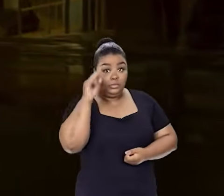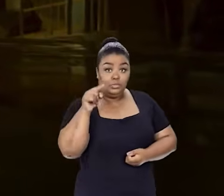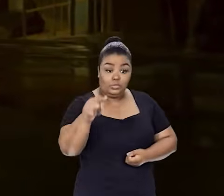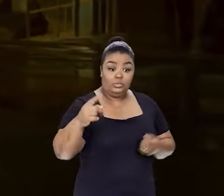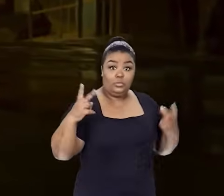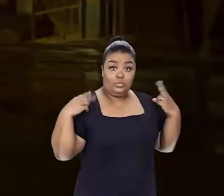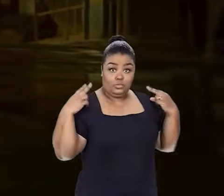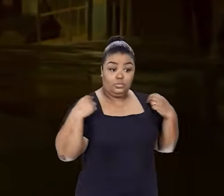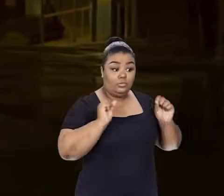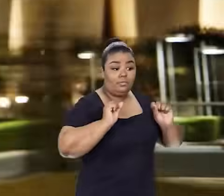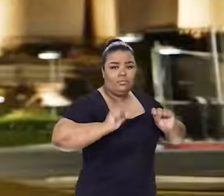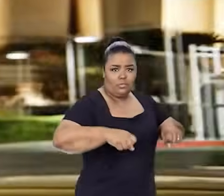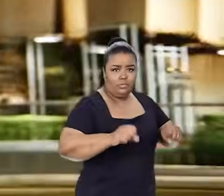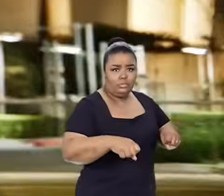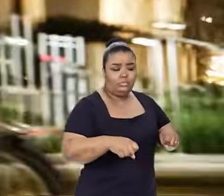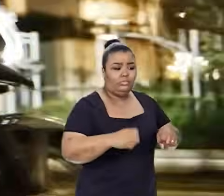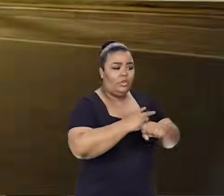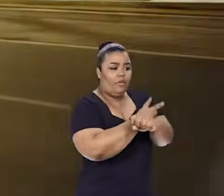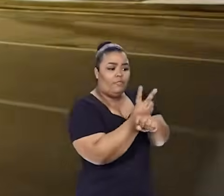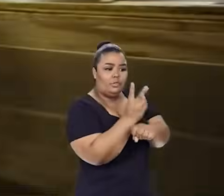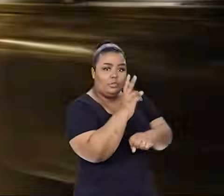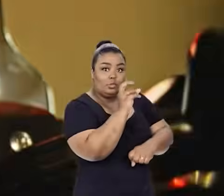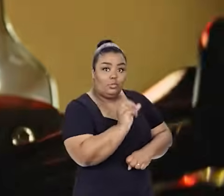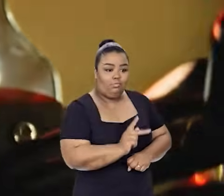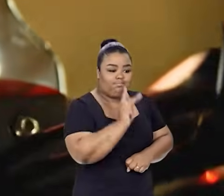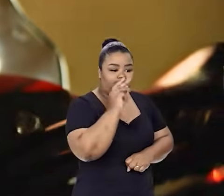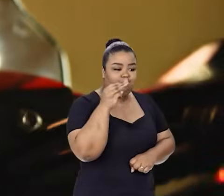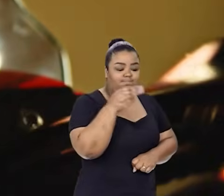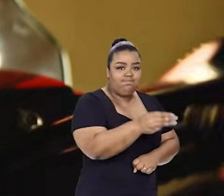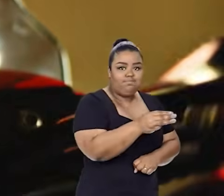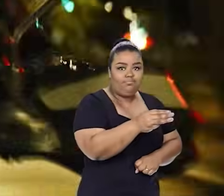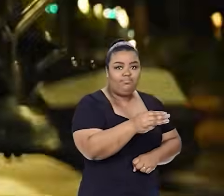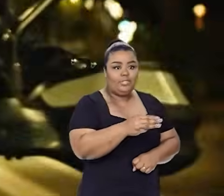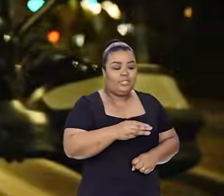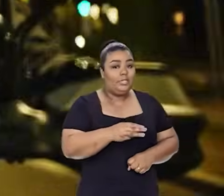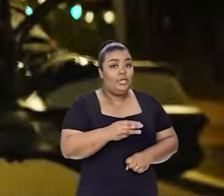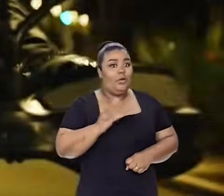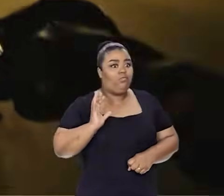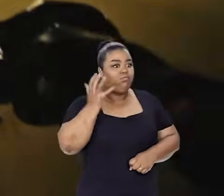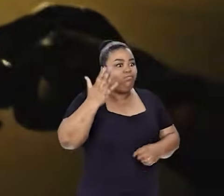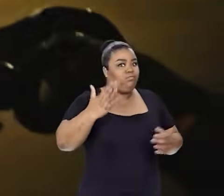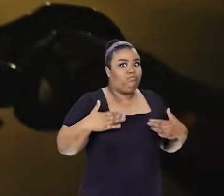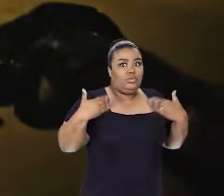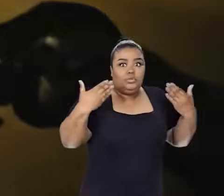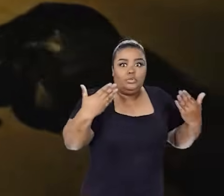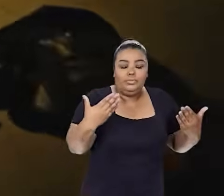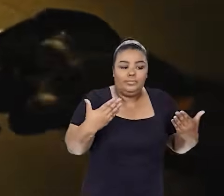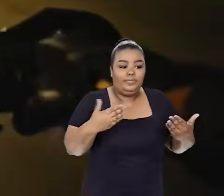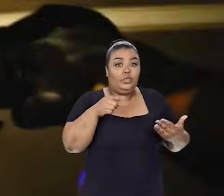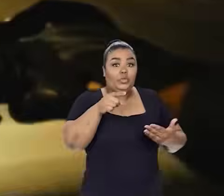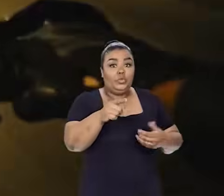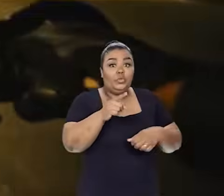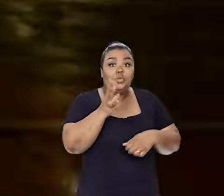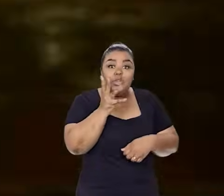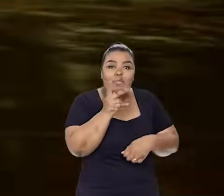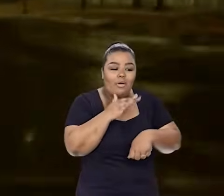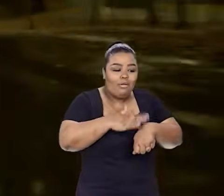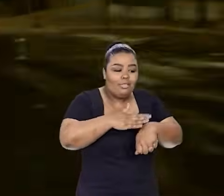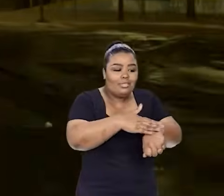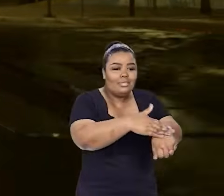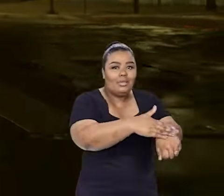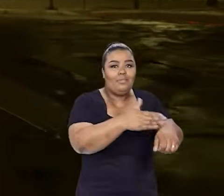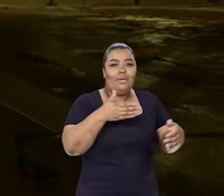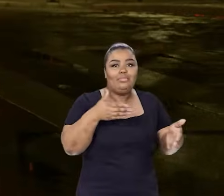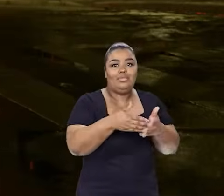Imagine que você vem dirigindo sua moto a 50 km por hora e algo inesperado acontece. Você levaria alguns segundos